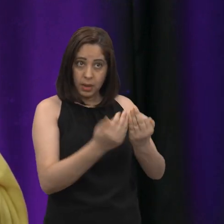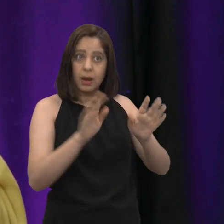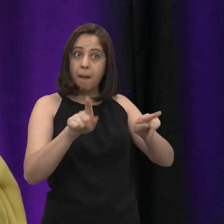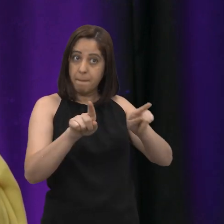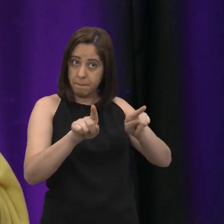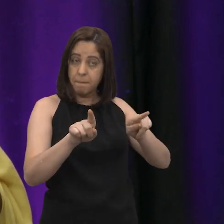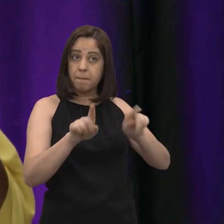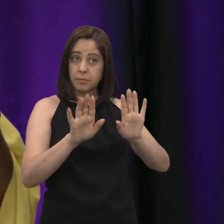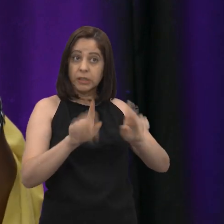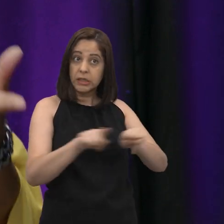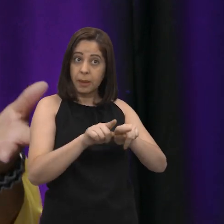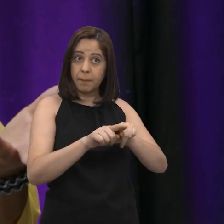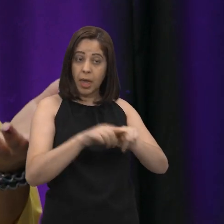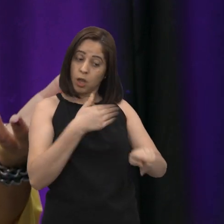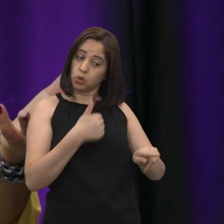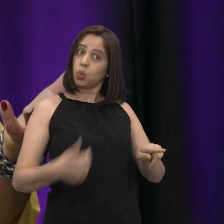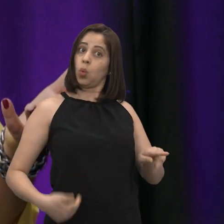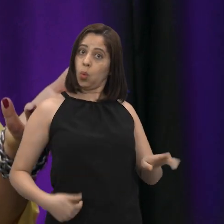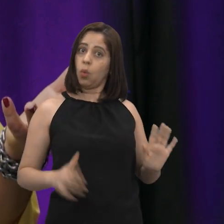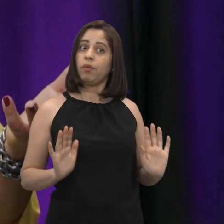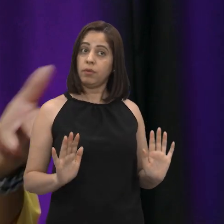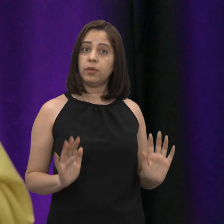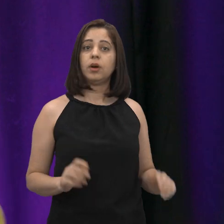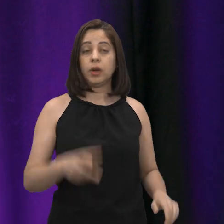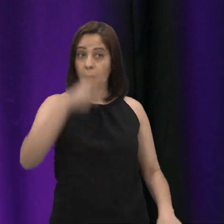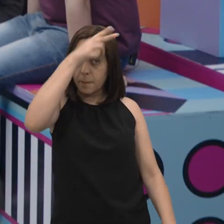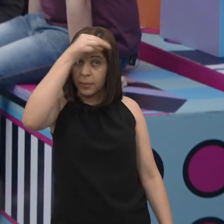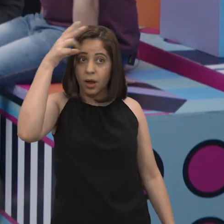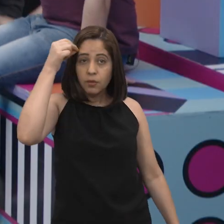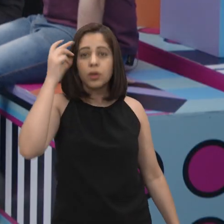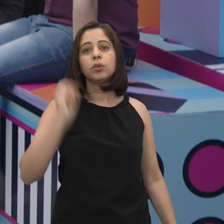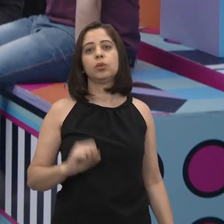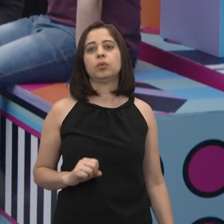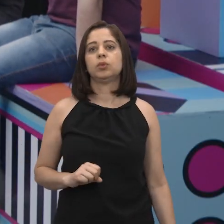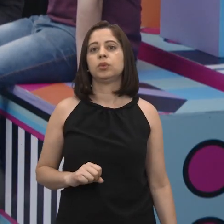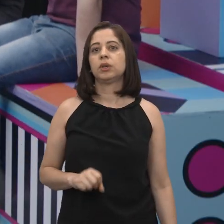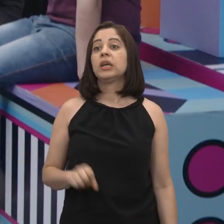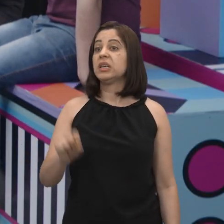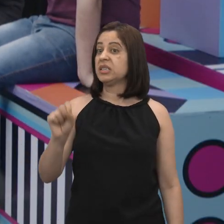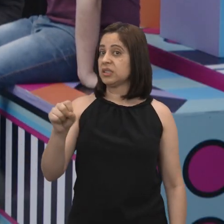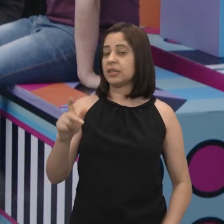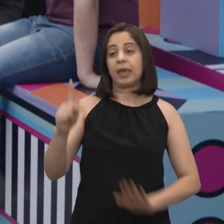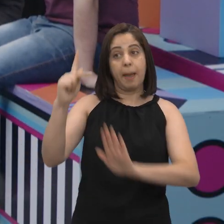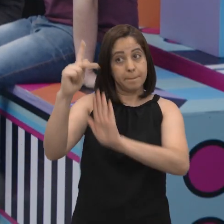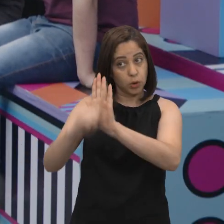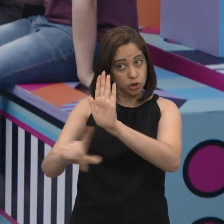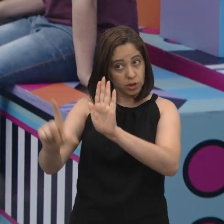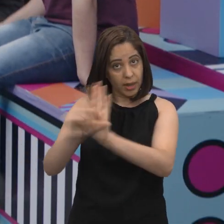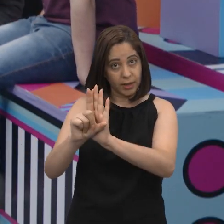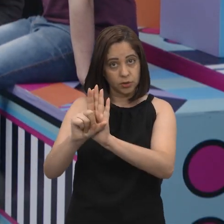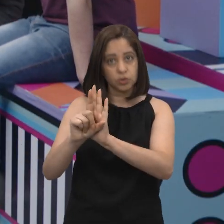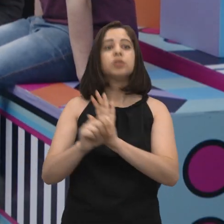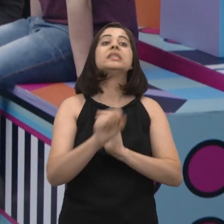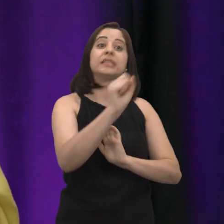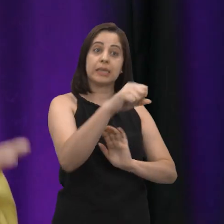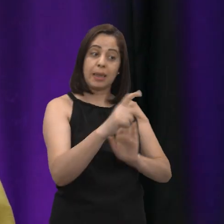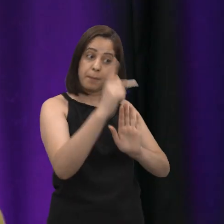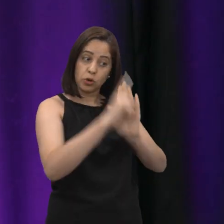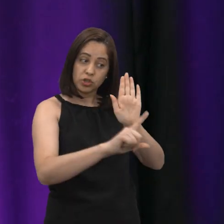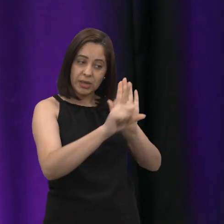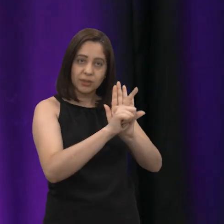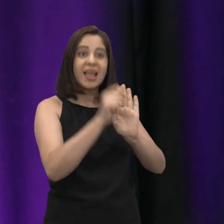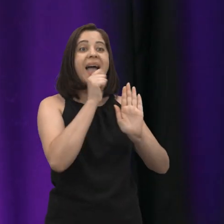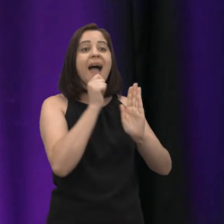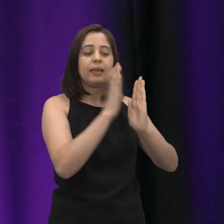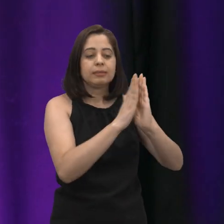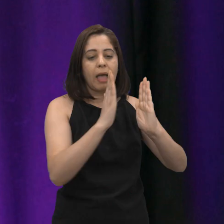também é do município, porque eles fazem parte do nosso município, né? Exatamente, mas Sem dúvida. reforçando que ainda é um projeto de É lei, um né? projeto de lei que está em tramitação,